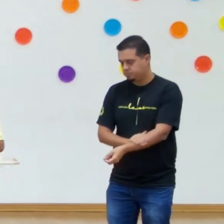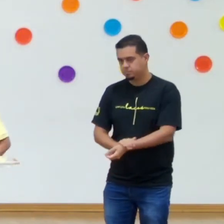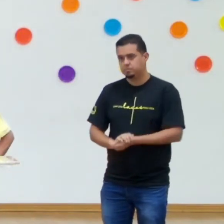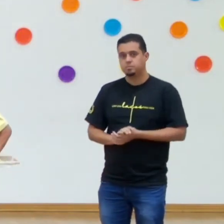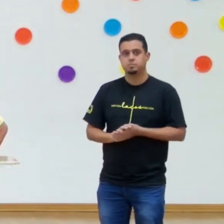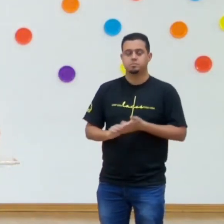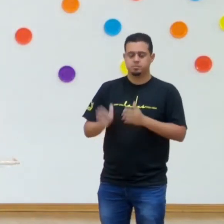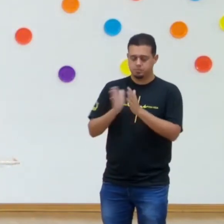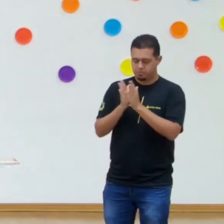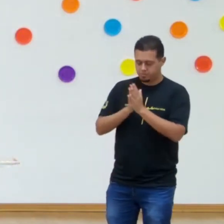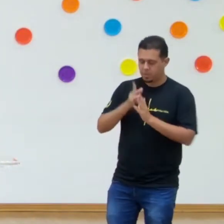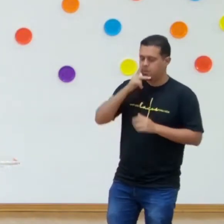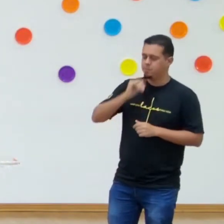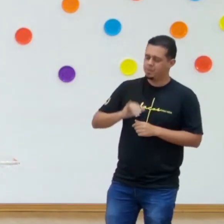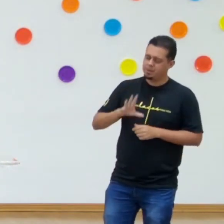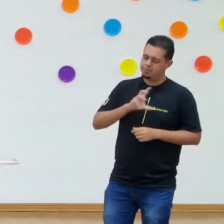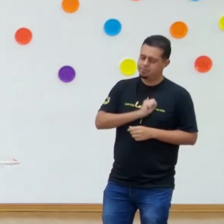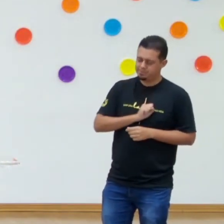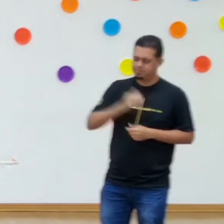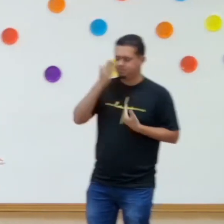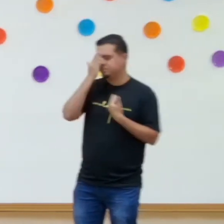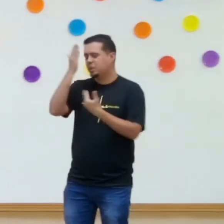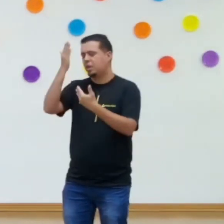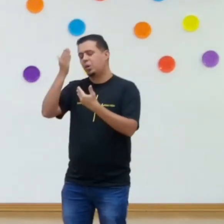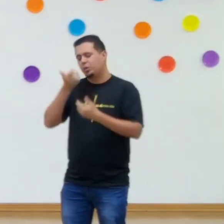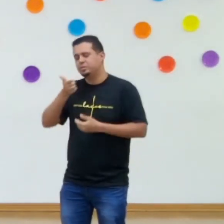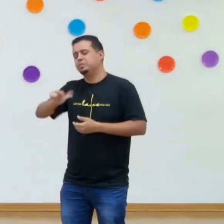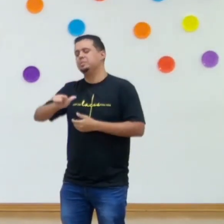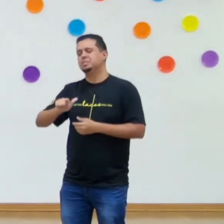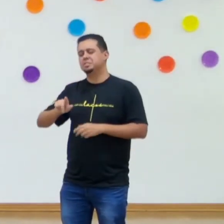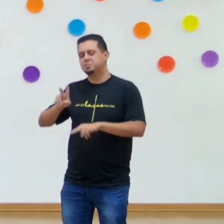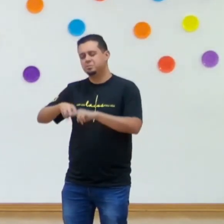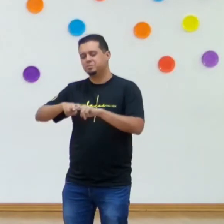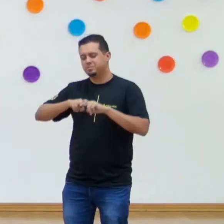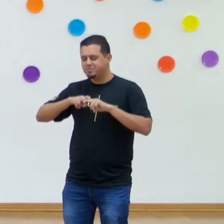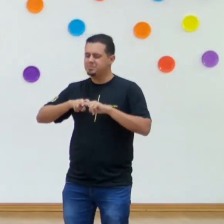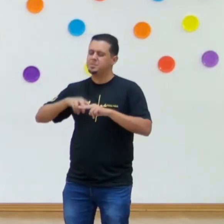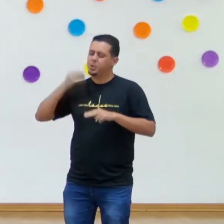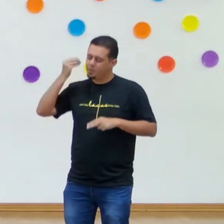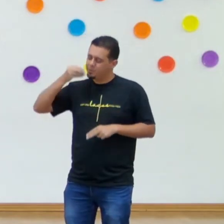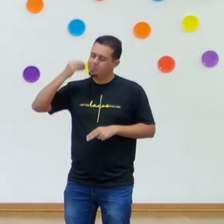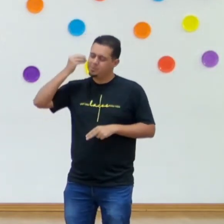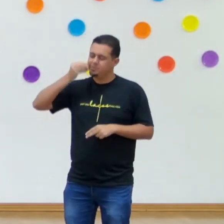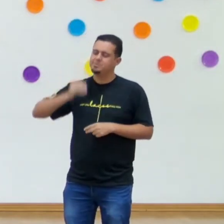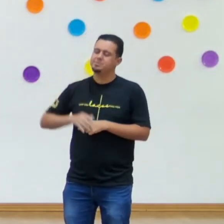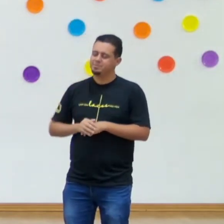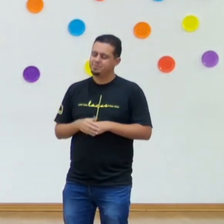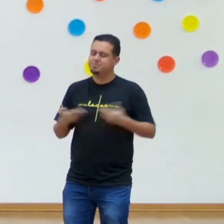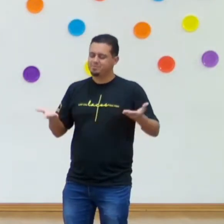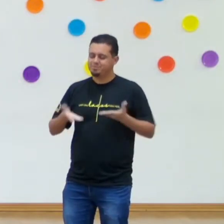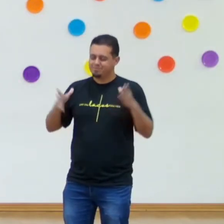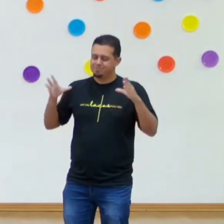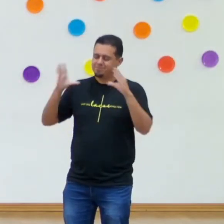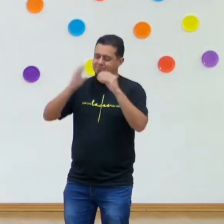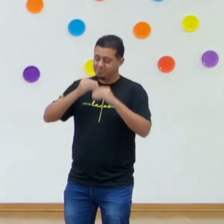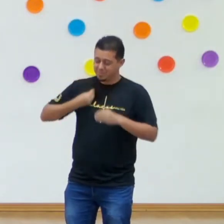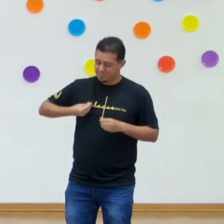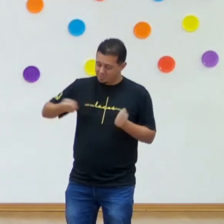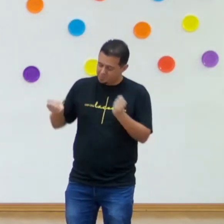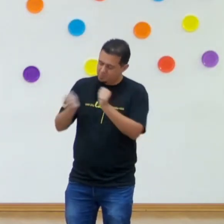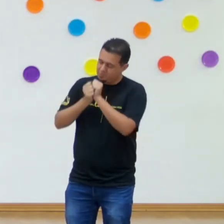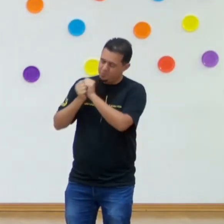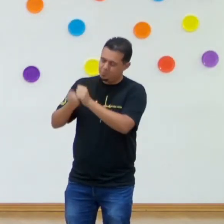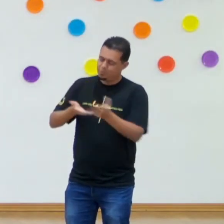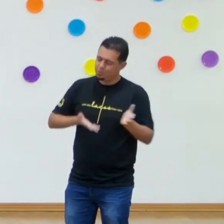Pai amado, te agradecemos mais uma vez pela grande oportunidade que tivemos essa noite, de estar presente aqui com os jovens,